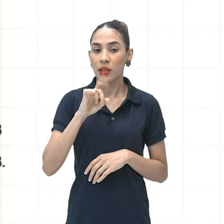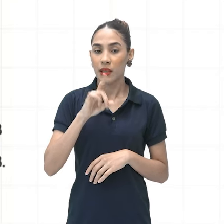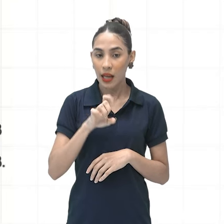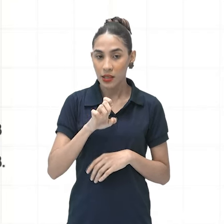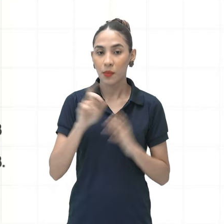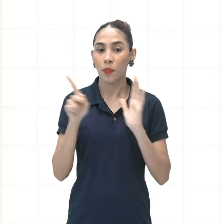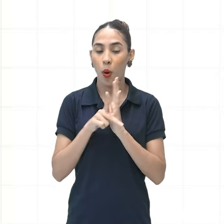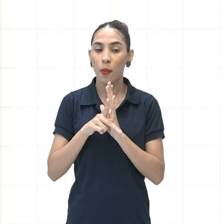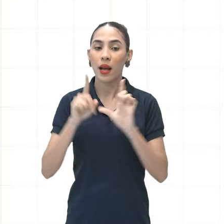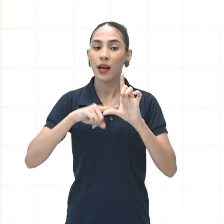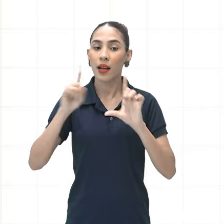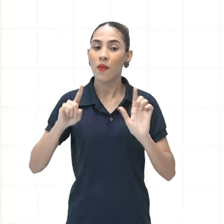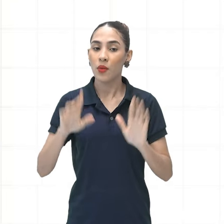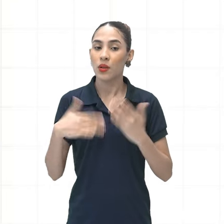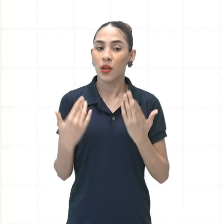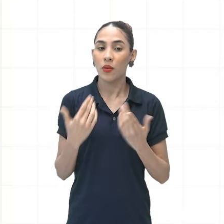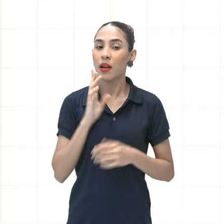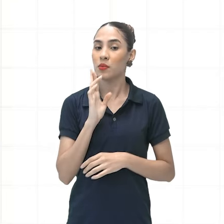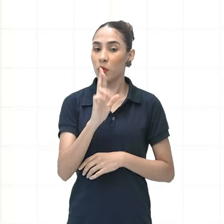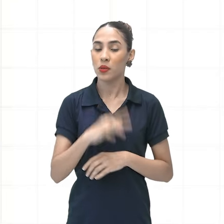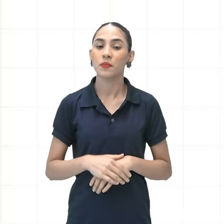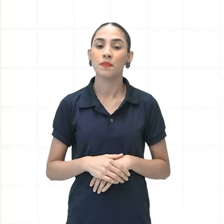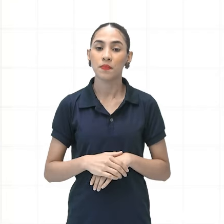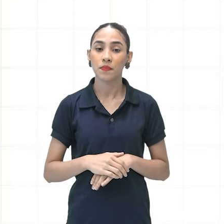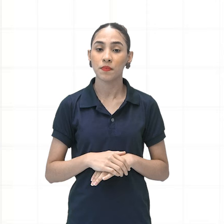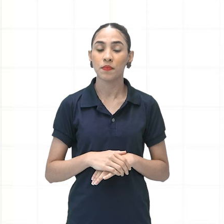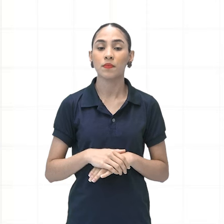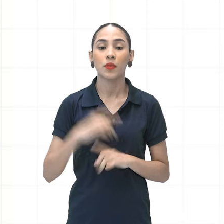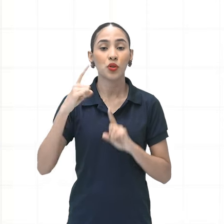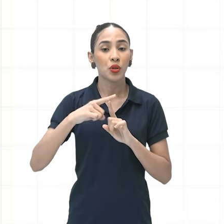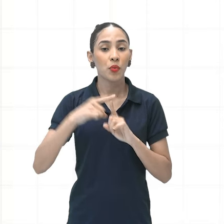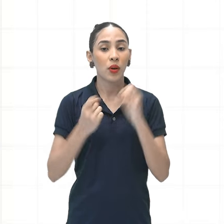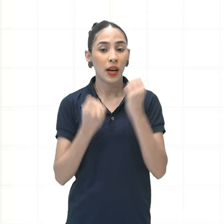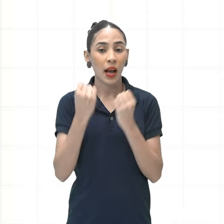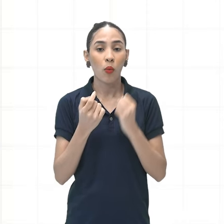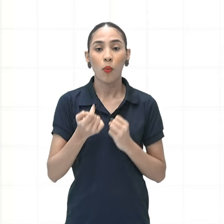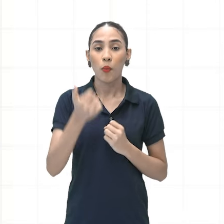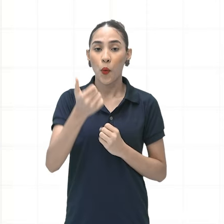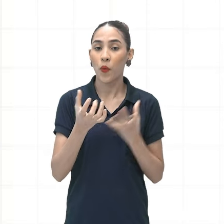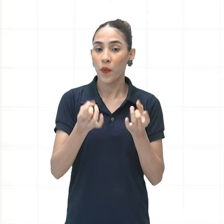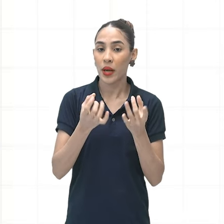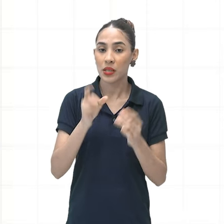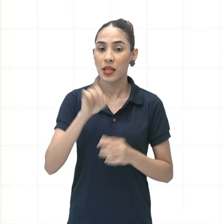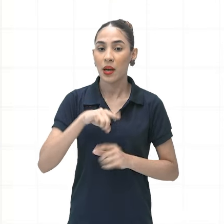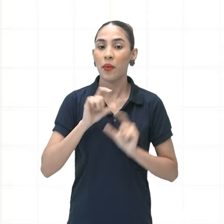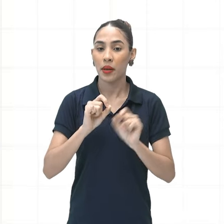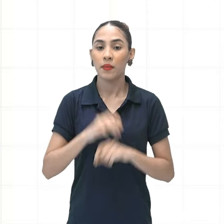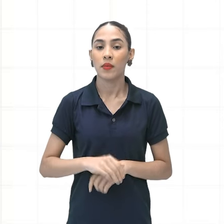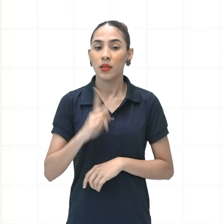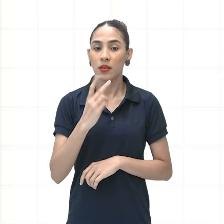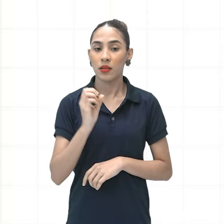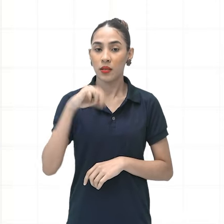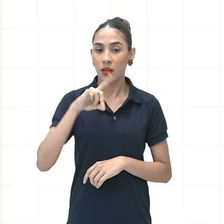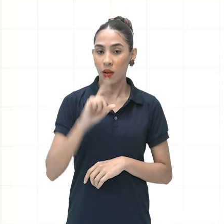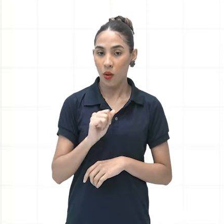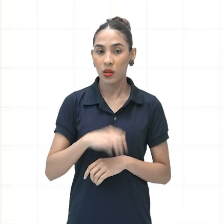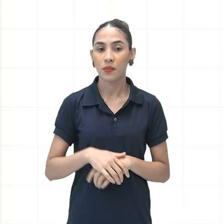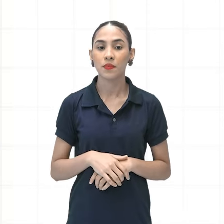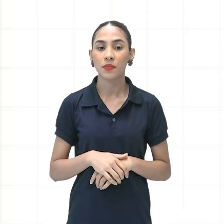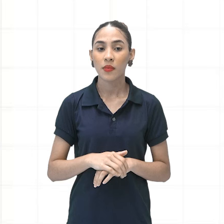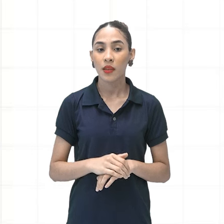gráfico. Então, na resposta da letra B, a marca de carro menos vendida é Honda, né? E